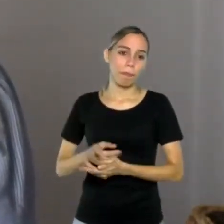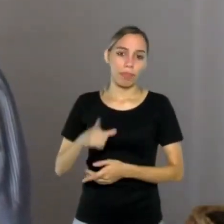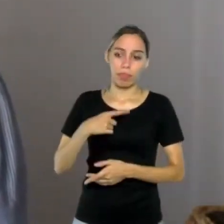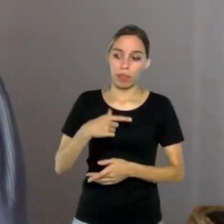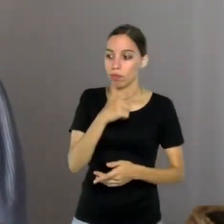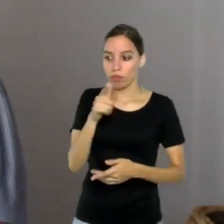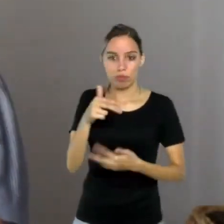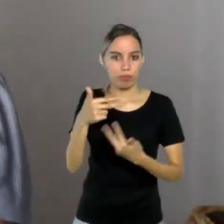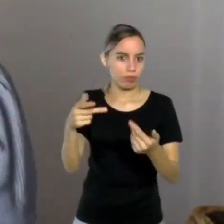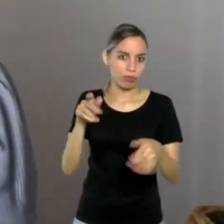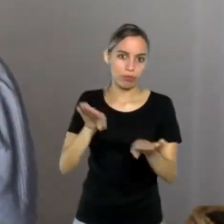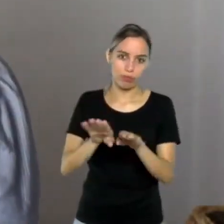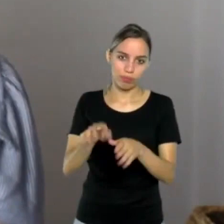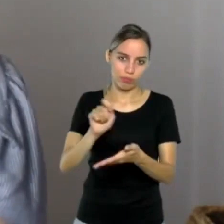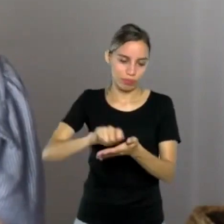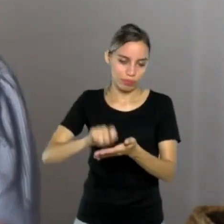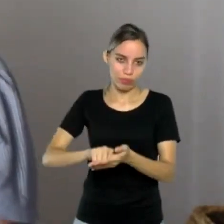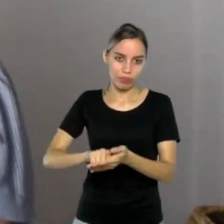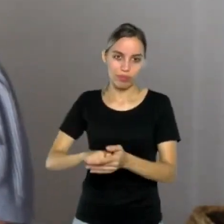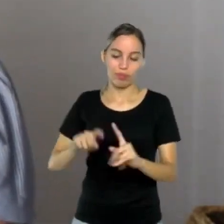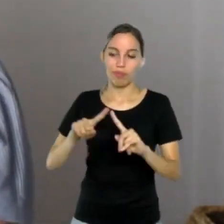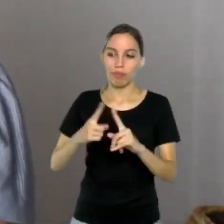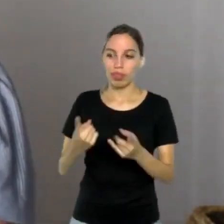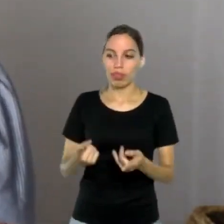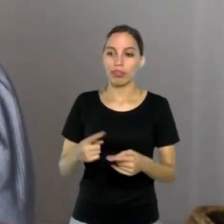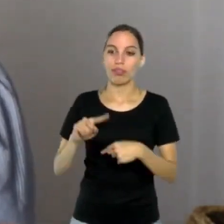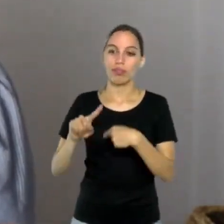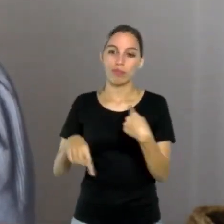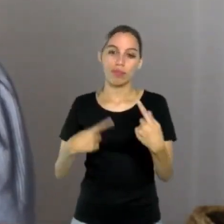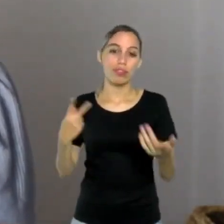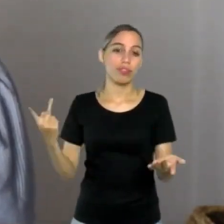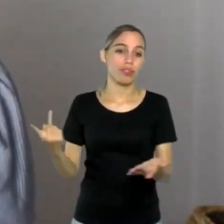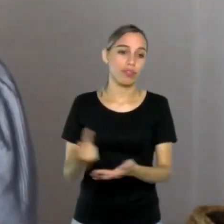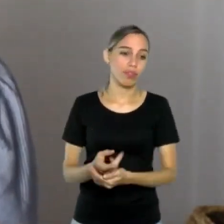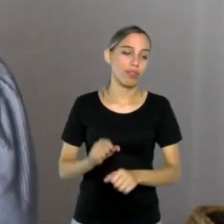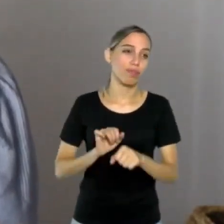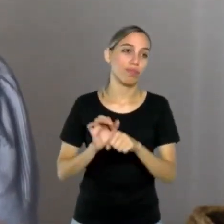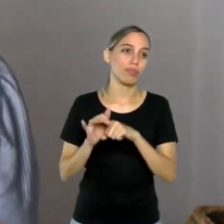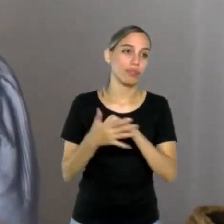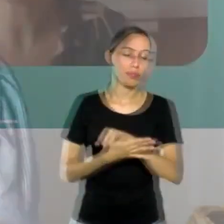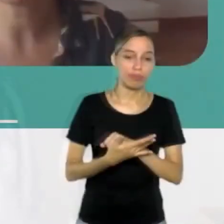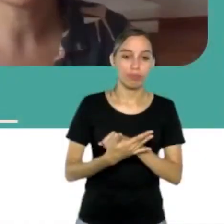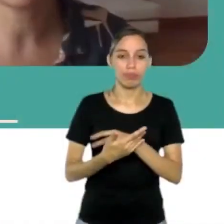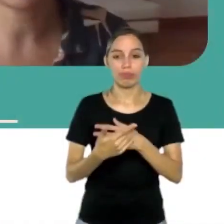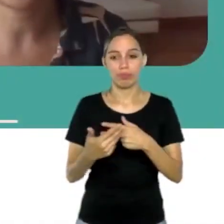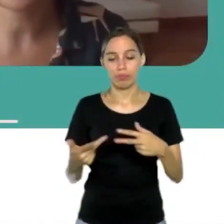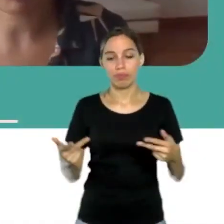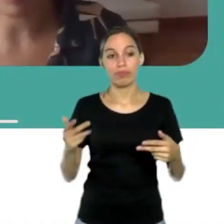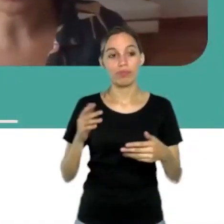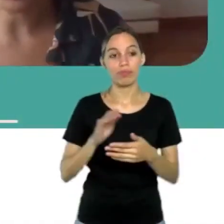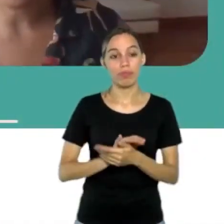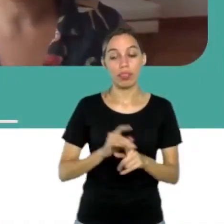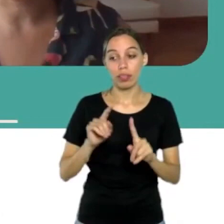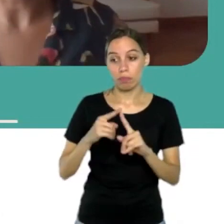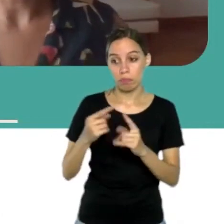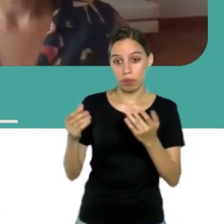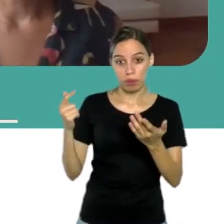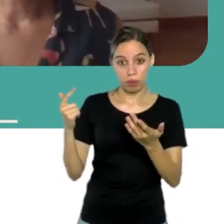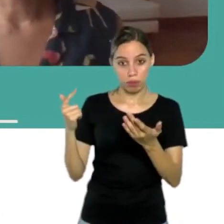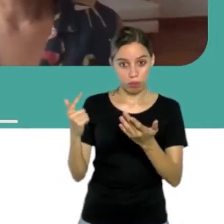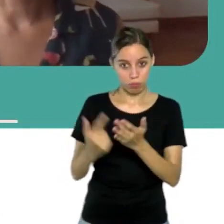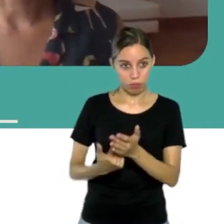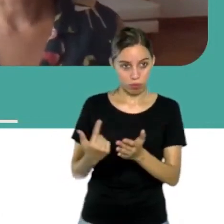vamos deixar ele lá. E veio pandemia, enfim, demorou um pouco para sair. Mas ele é um livro que eu acho